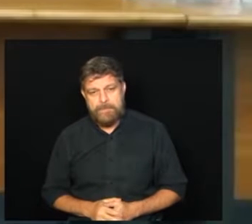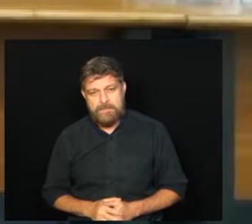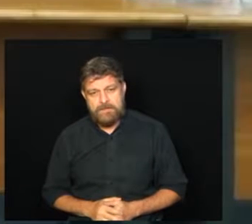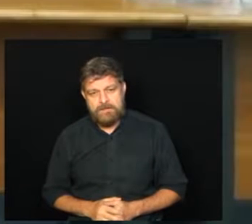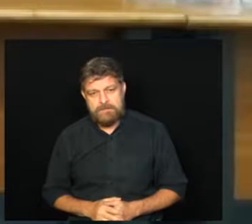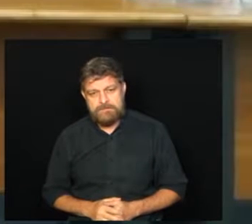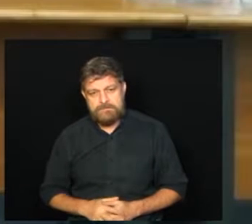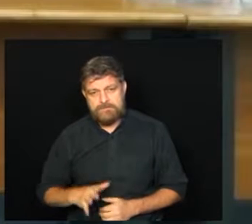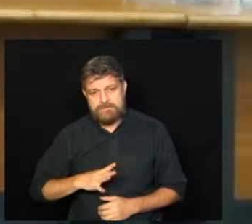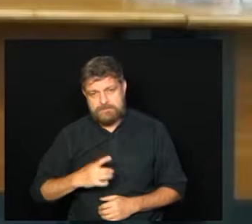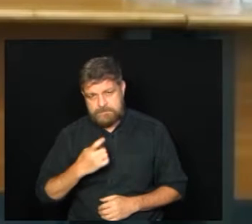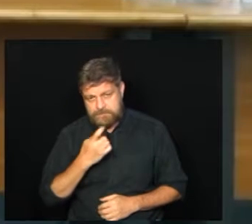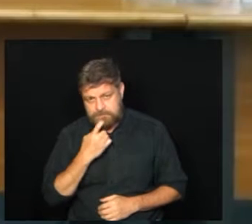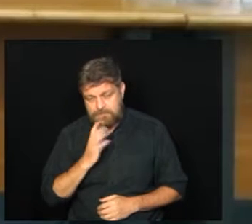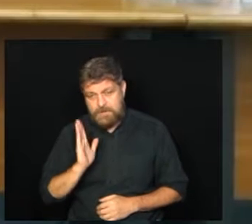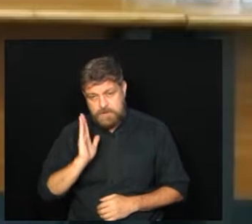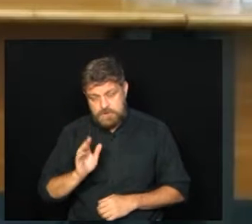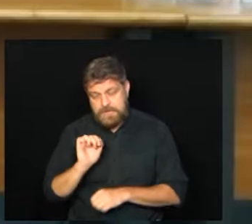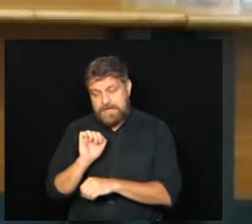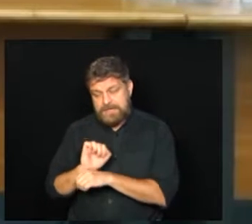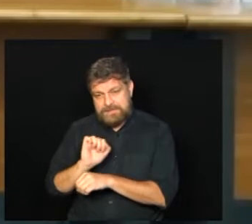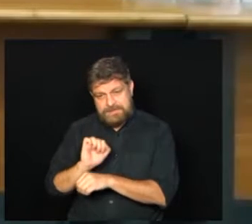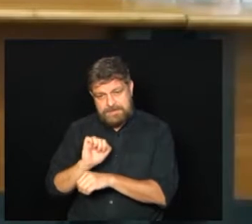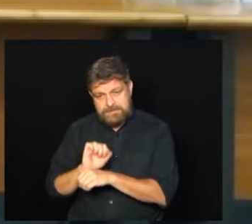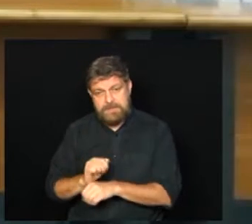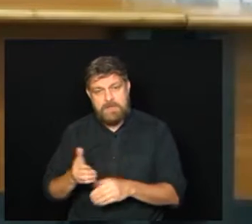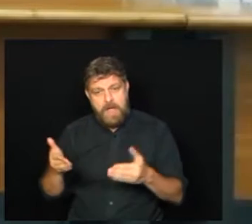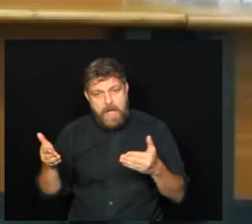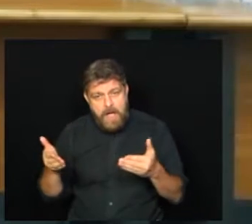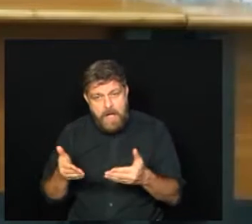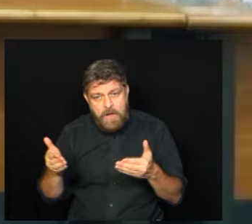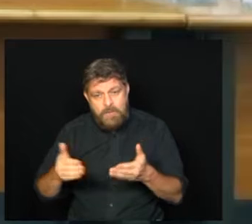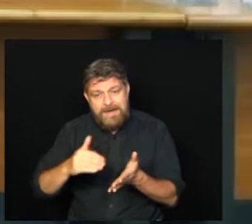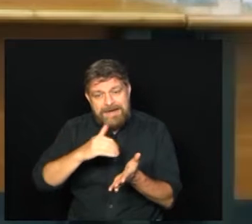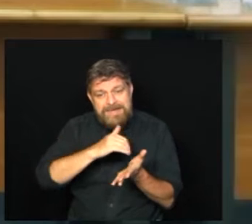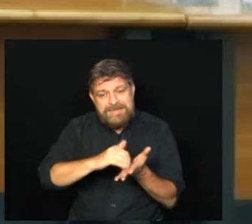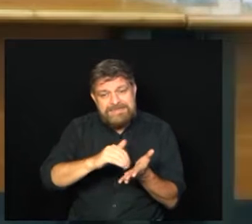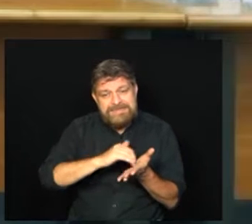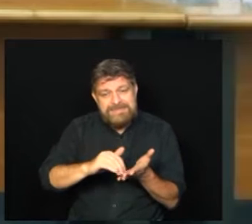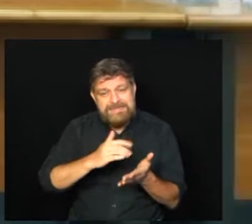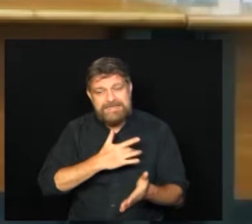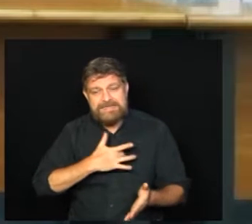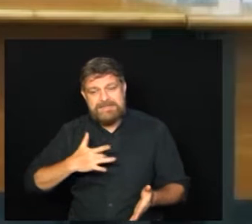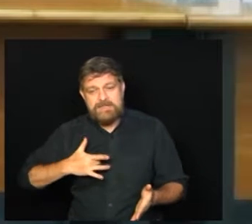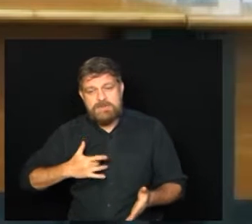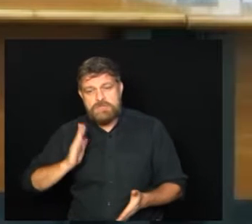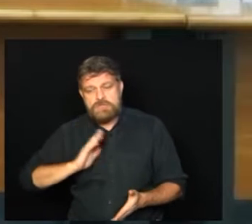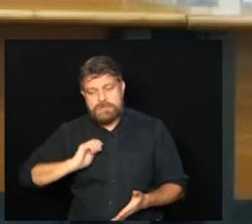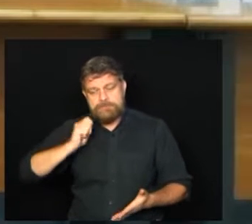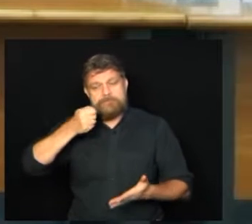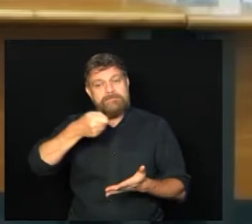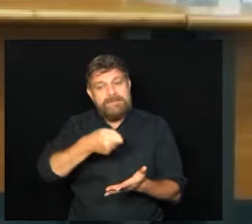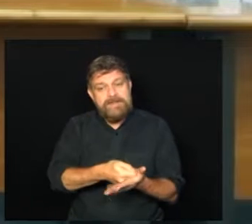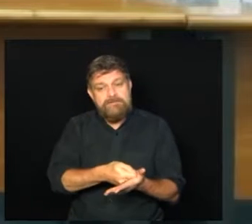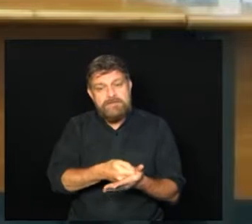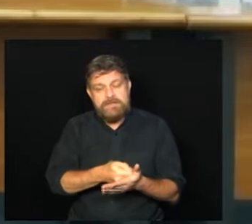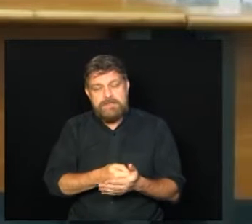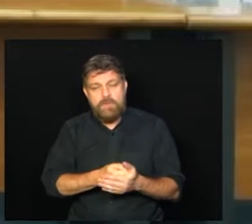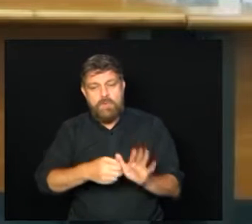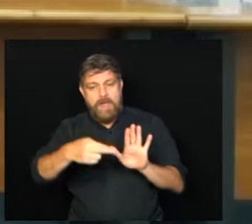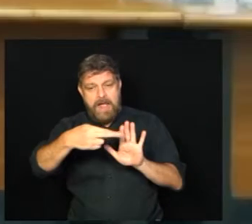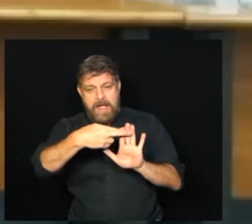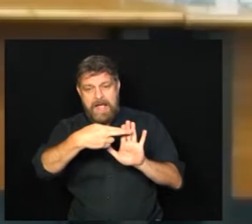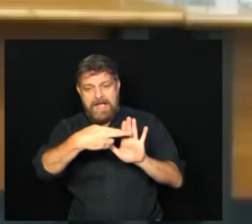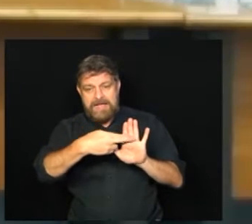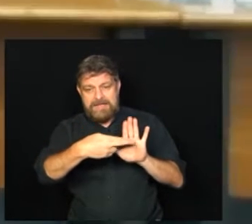A cidade de Campinas já estava esperando e agora a Secretaria de Saúde já está definindo os critérios de